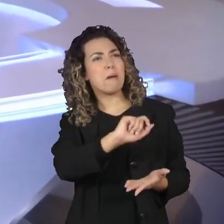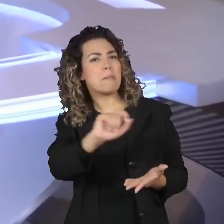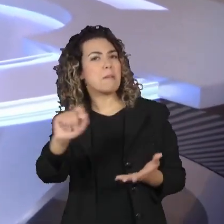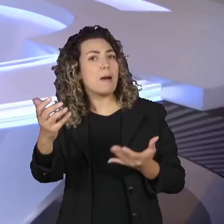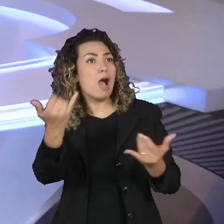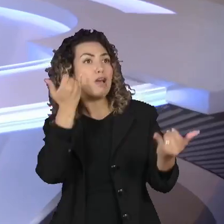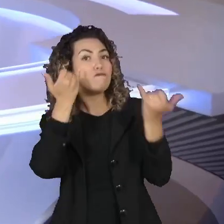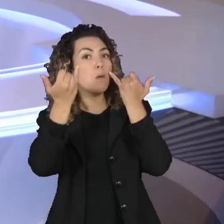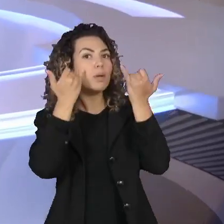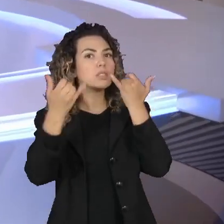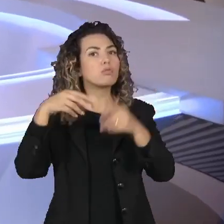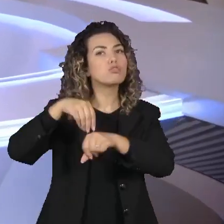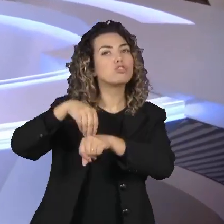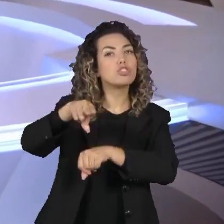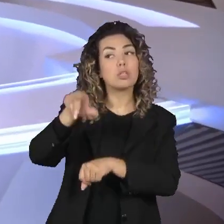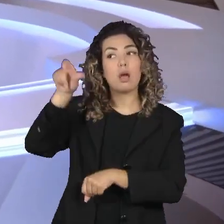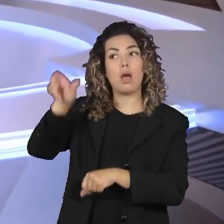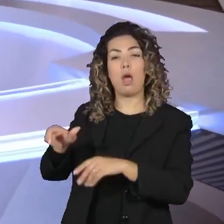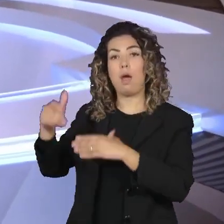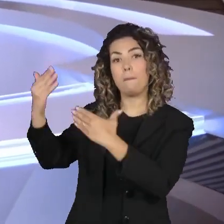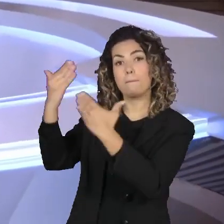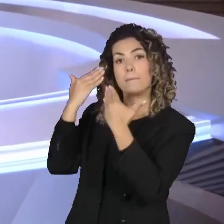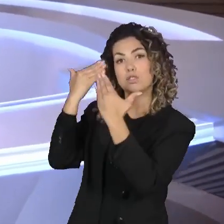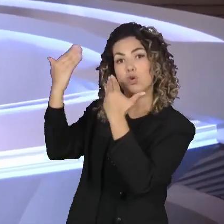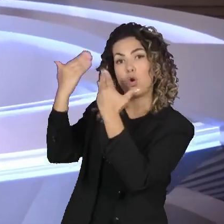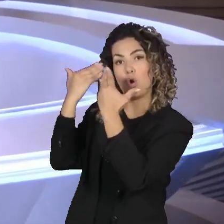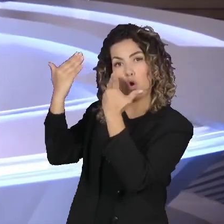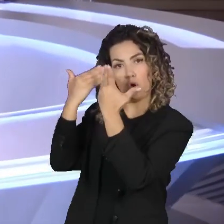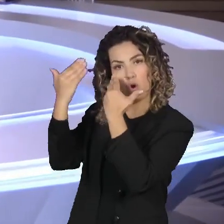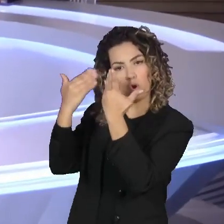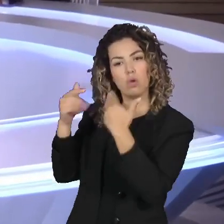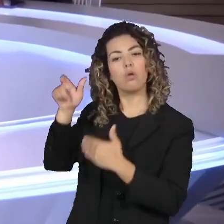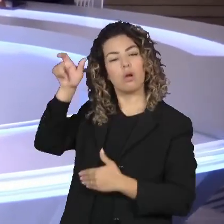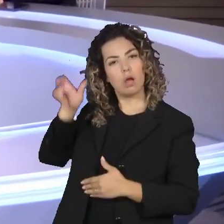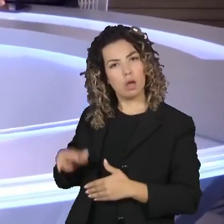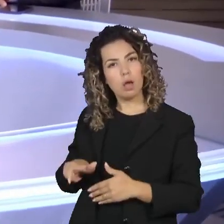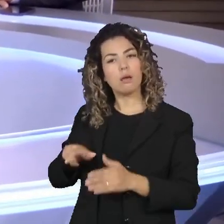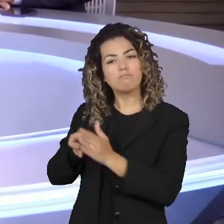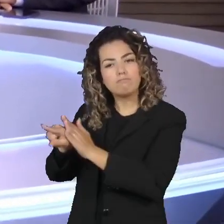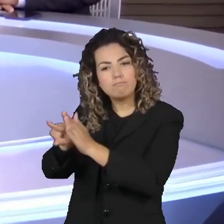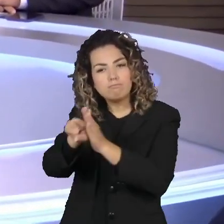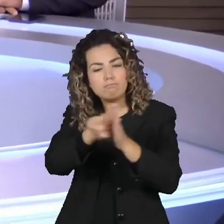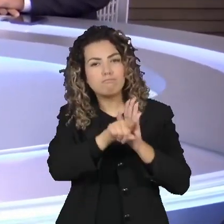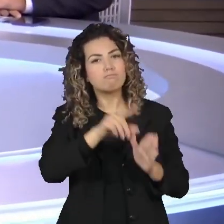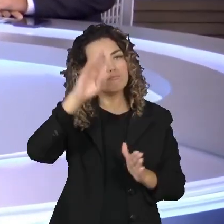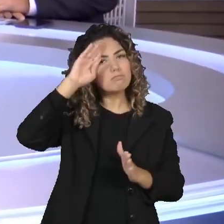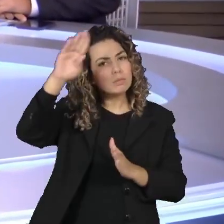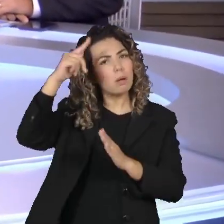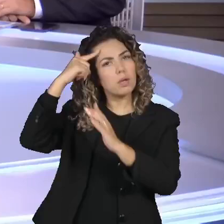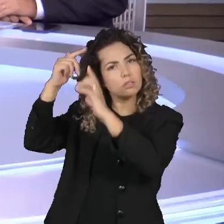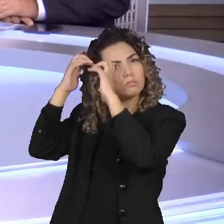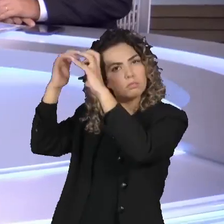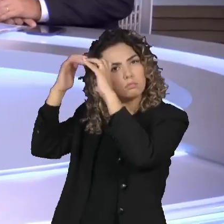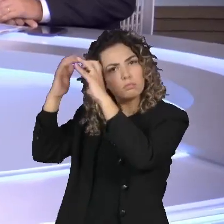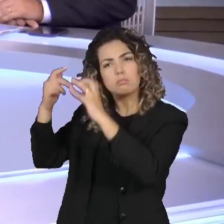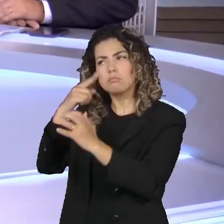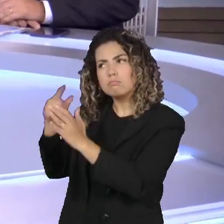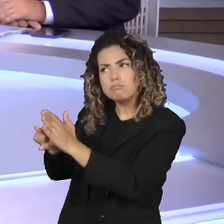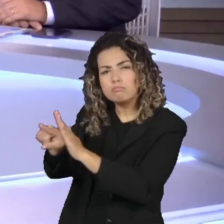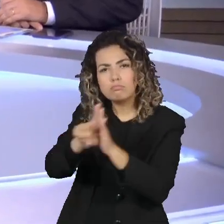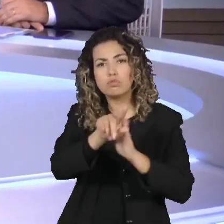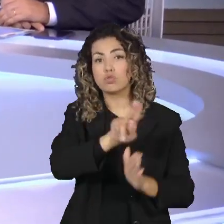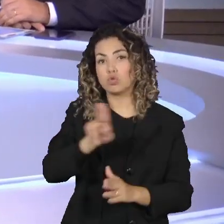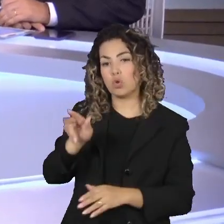é a psicóloga e coordenadora do ambulatório de oniomania do Instituto de Psiquiatria do Hospital das Clínicas,